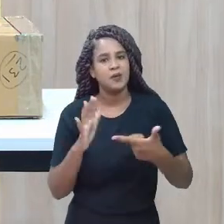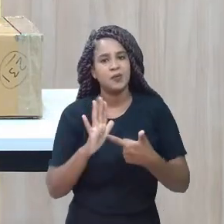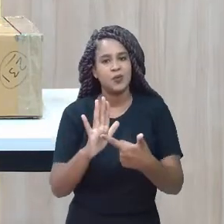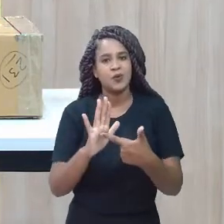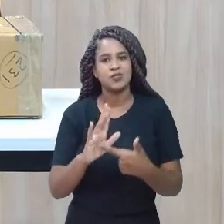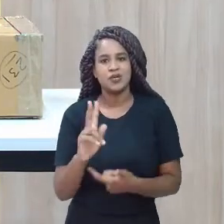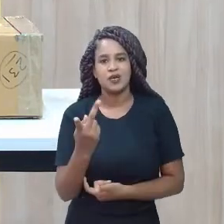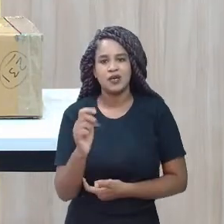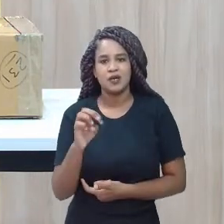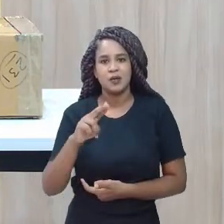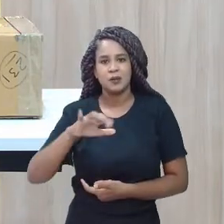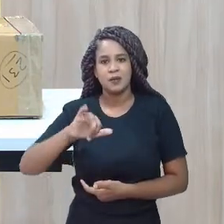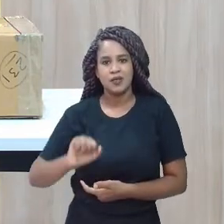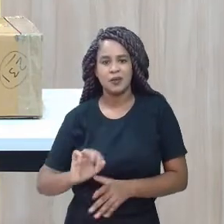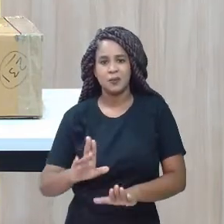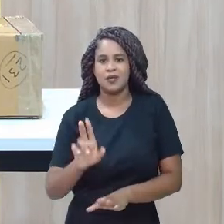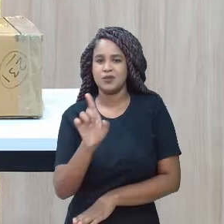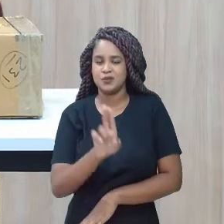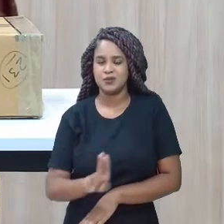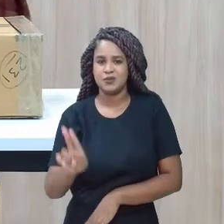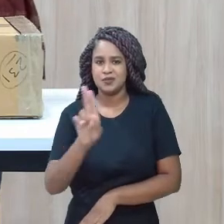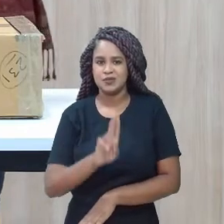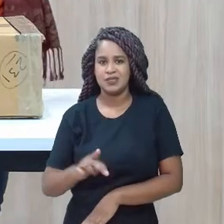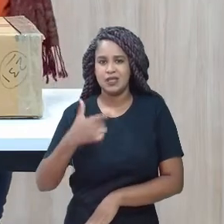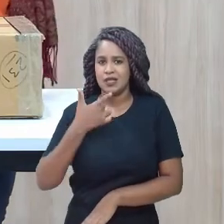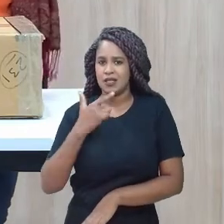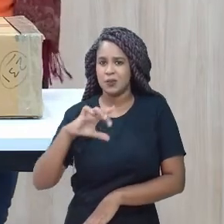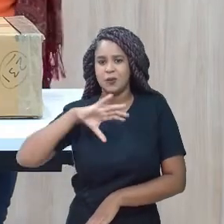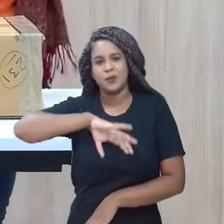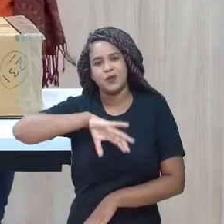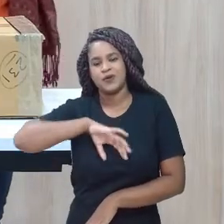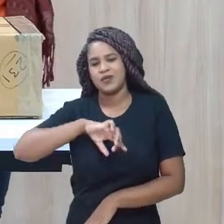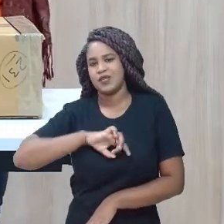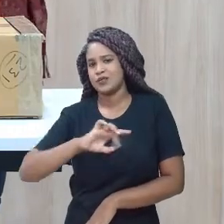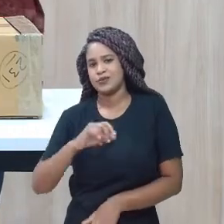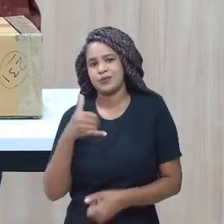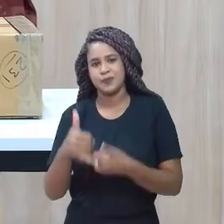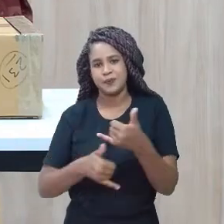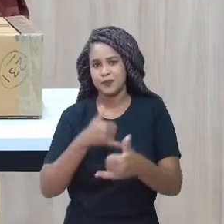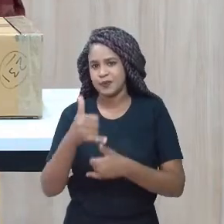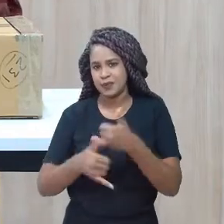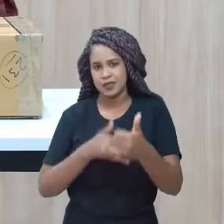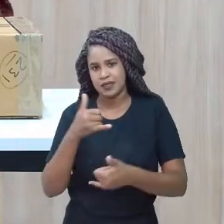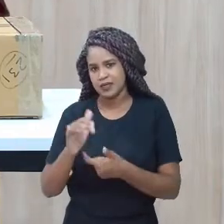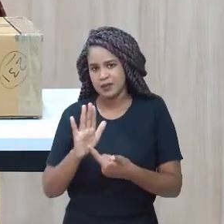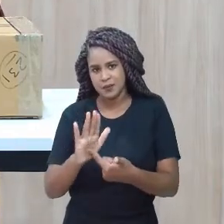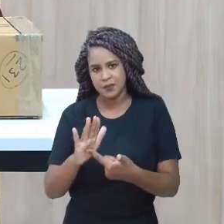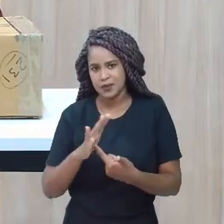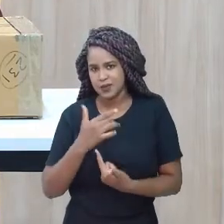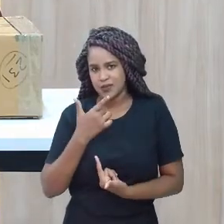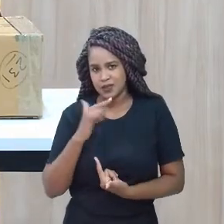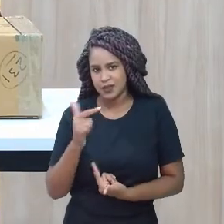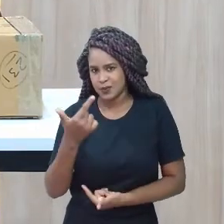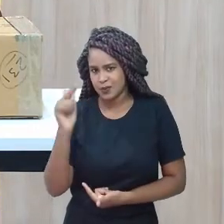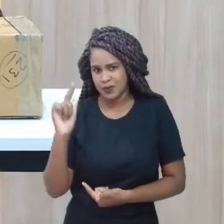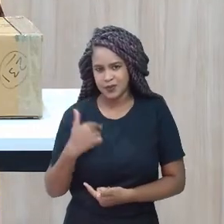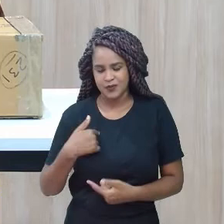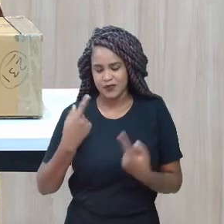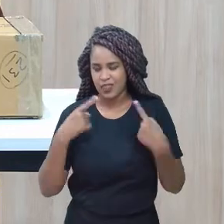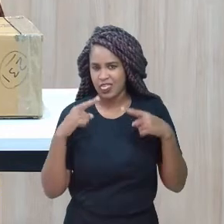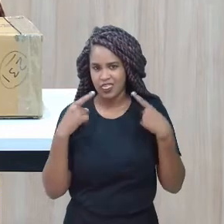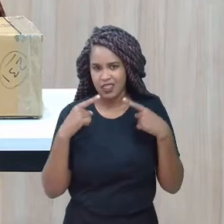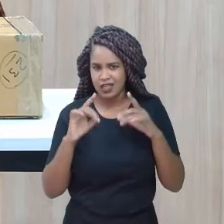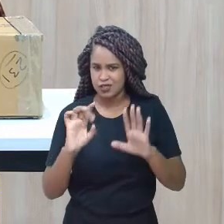em português. Foi só uma pegadinha, para. Ah, fica reclamando. Foi só